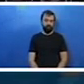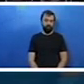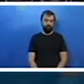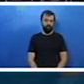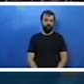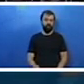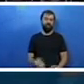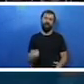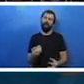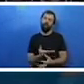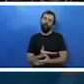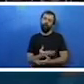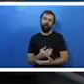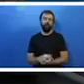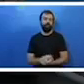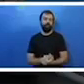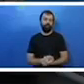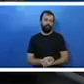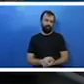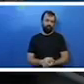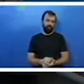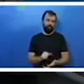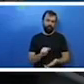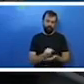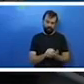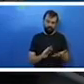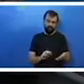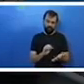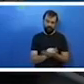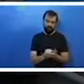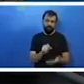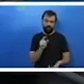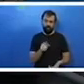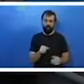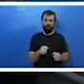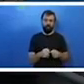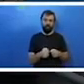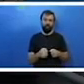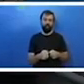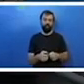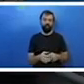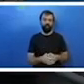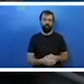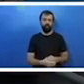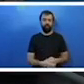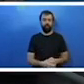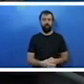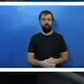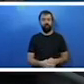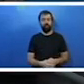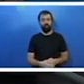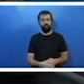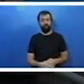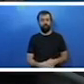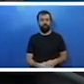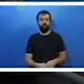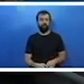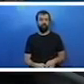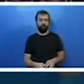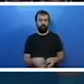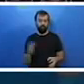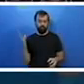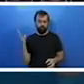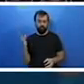É isso. A tarefa, a atividade que vocês terão que fazer sozinhos. E vamos ler uma mensagem da Anitta, que é muito